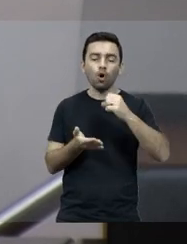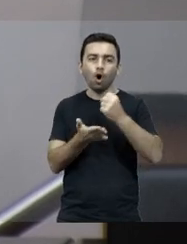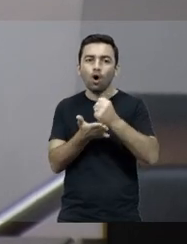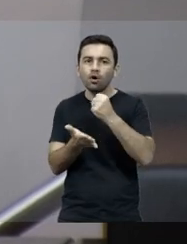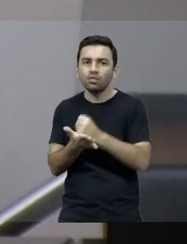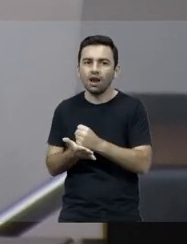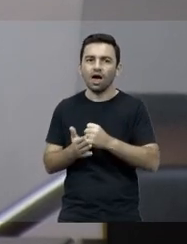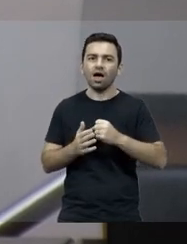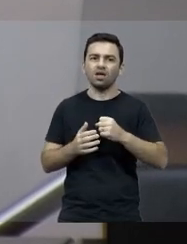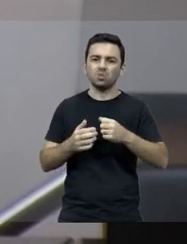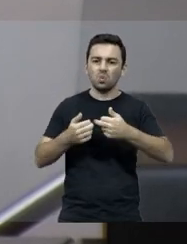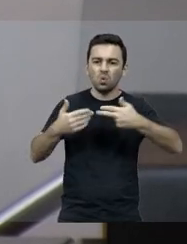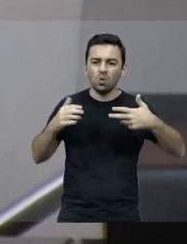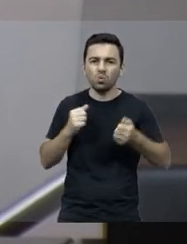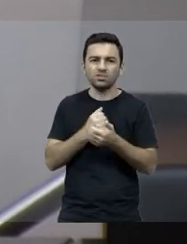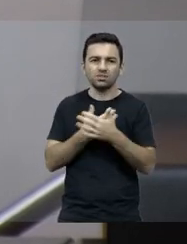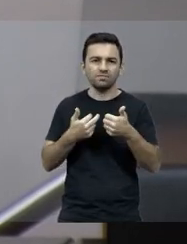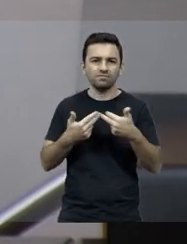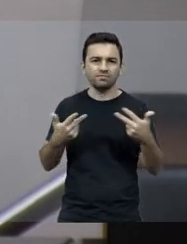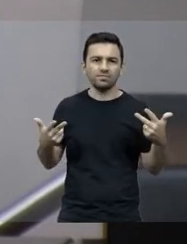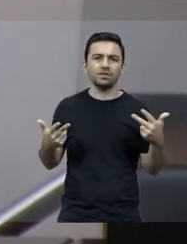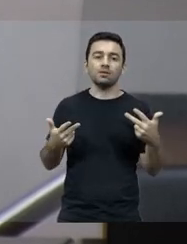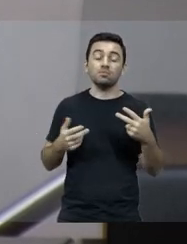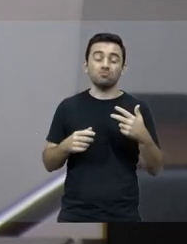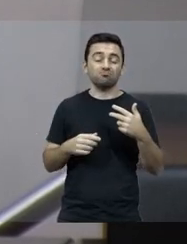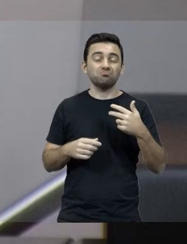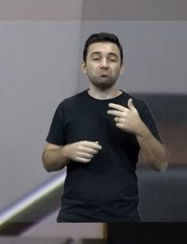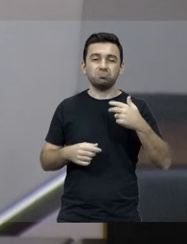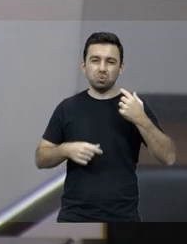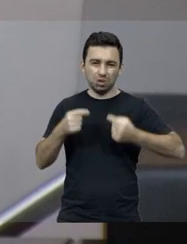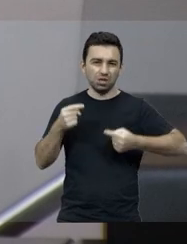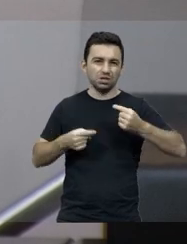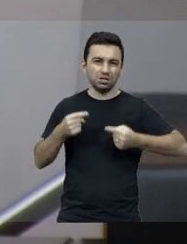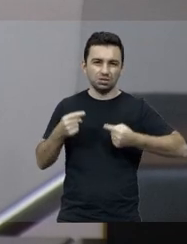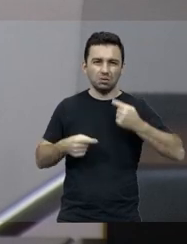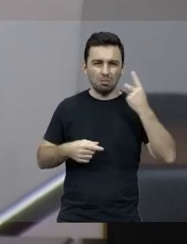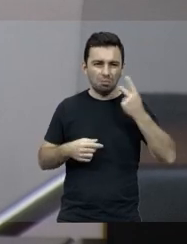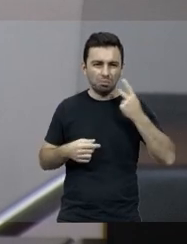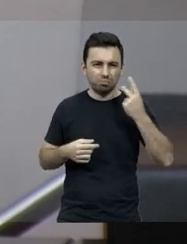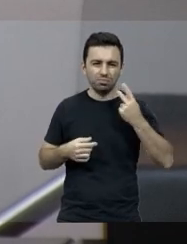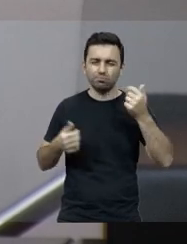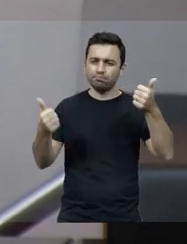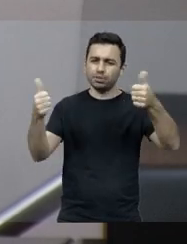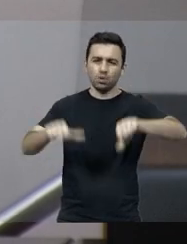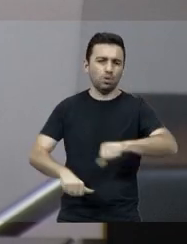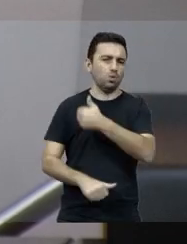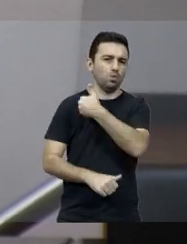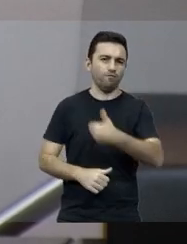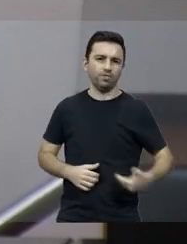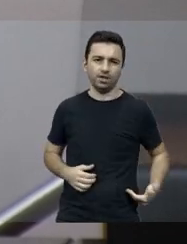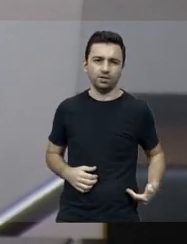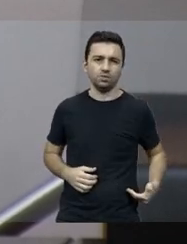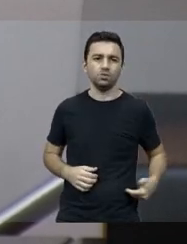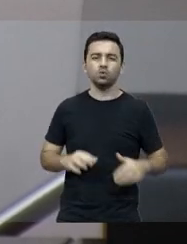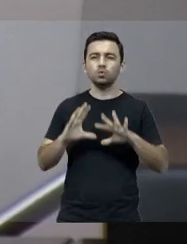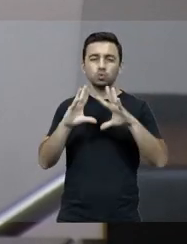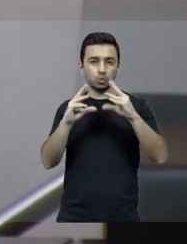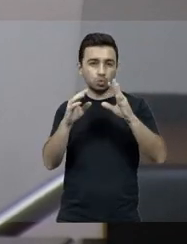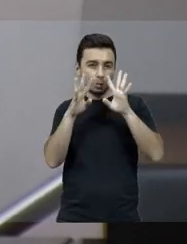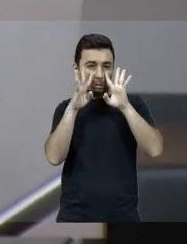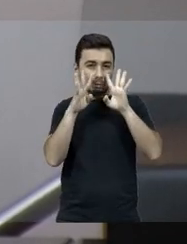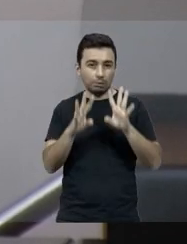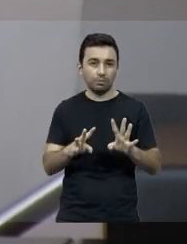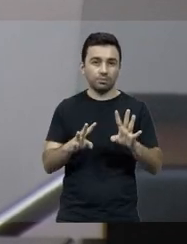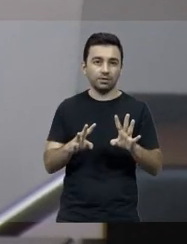negócios, porque politicamente o governo é uma desgraça. E quem está acompanhando o governo, até